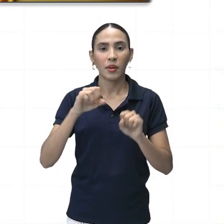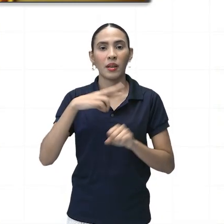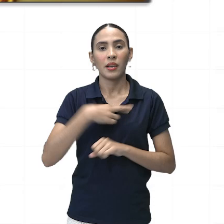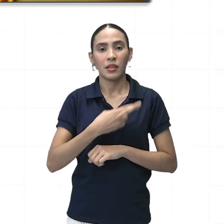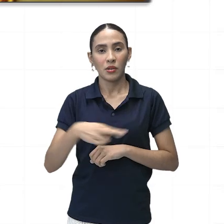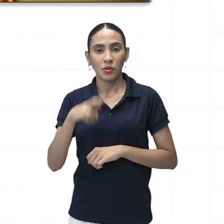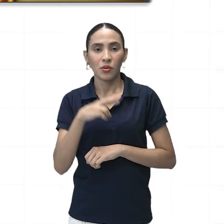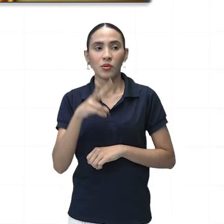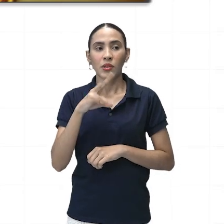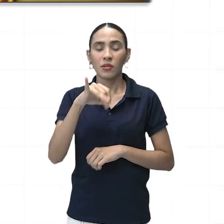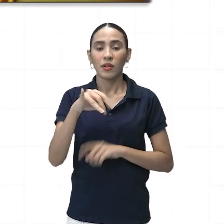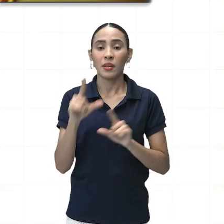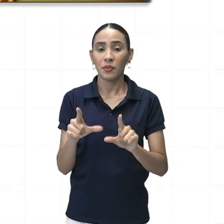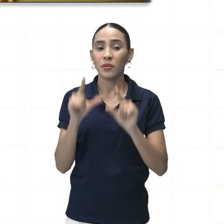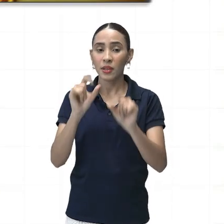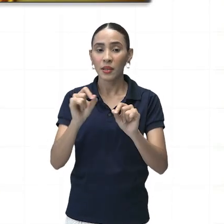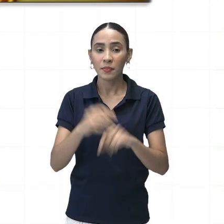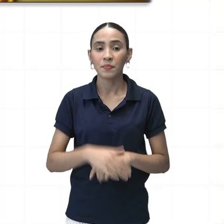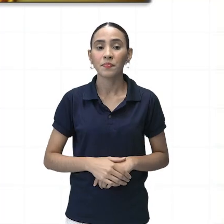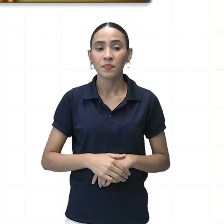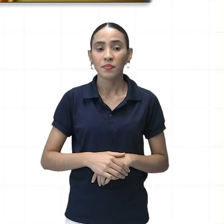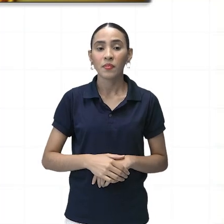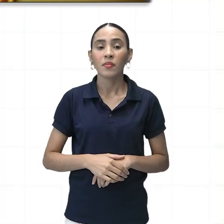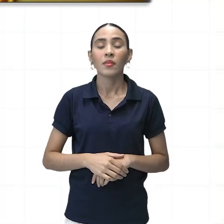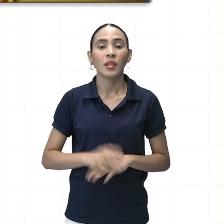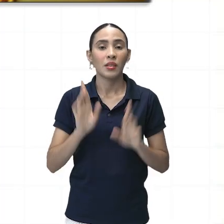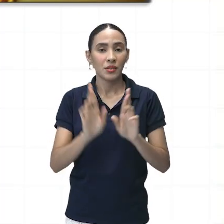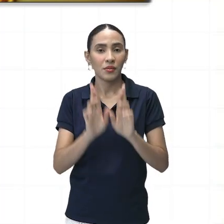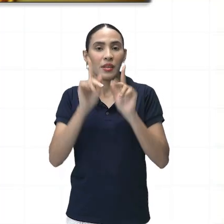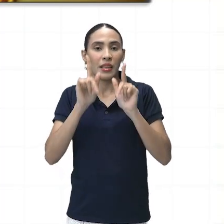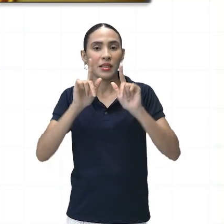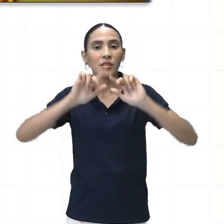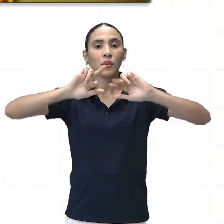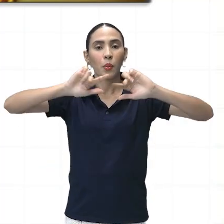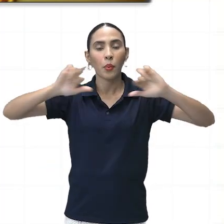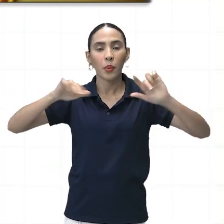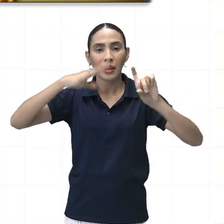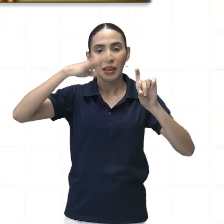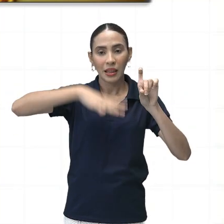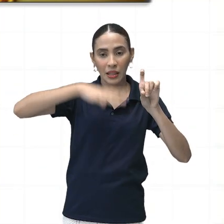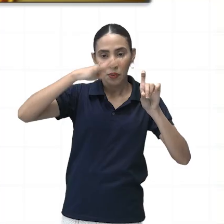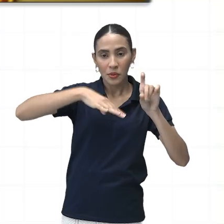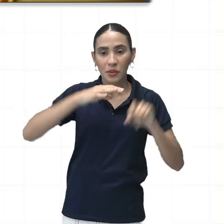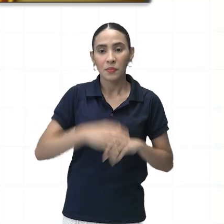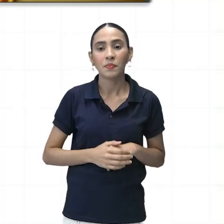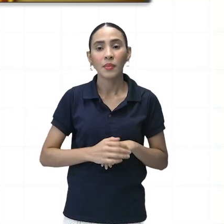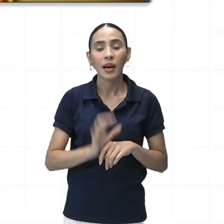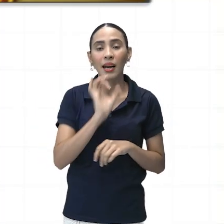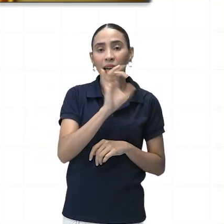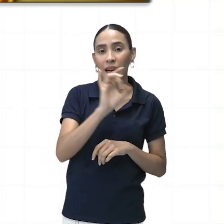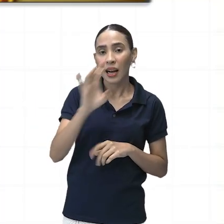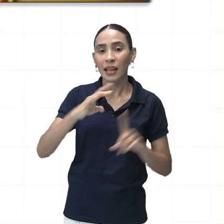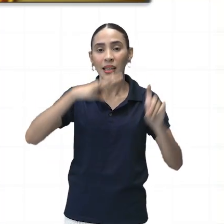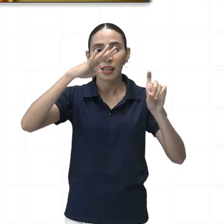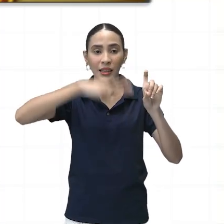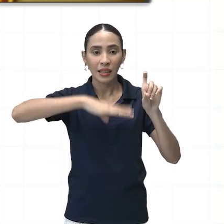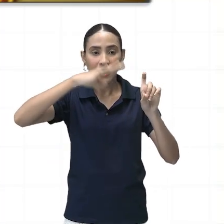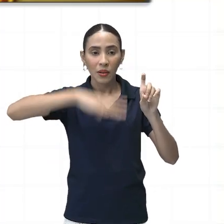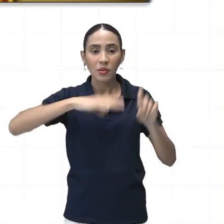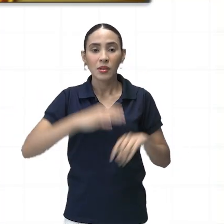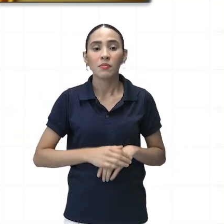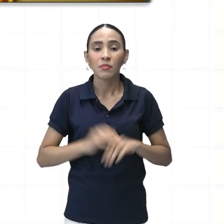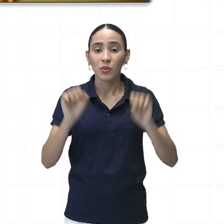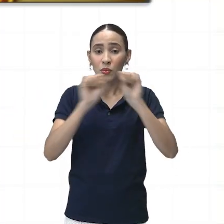religioso que consiste em crenças em diferentes divindades, né? Cada divindade